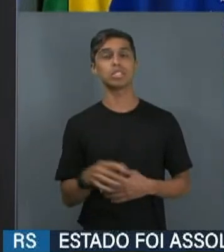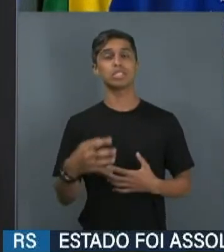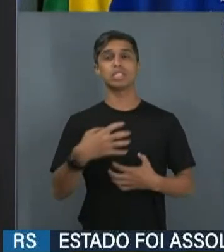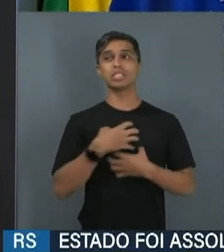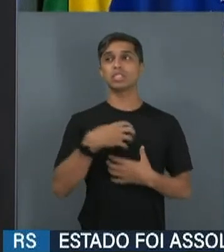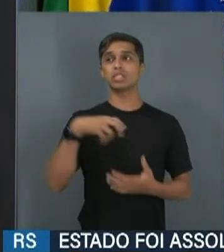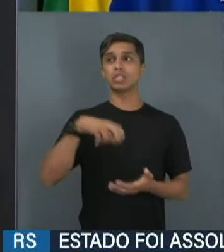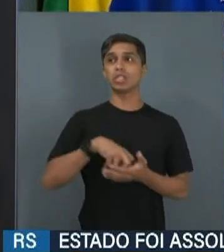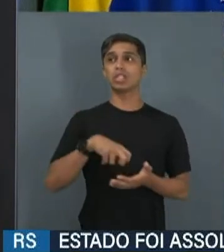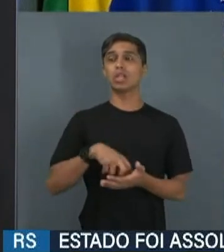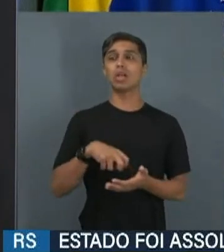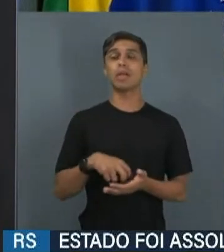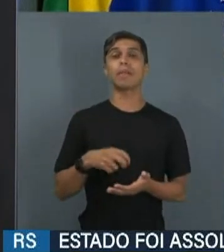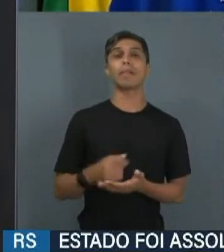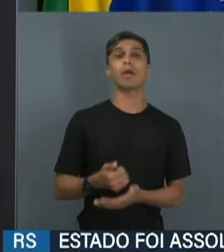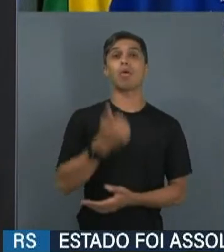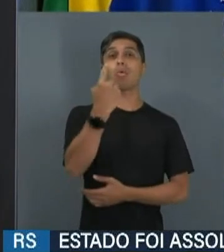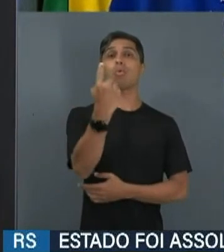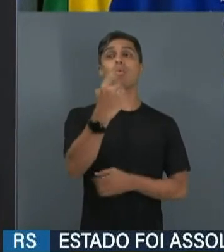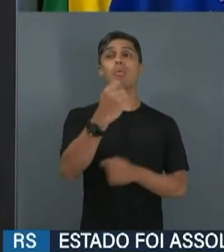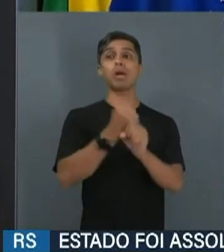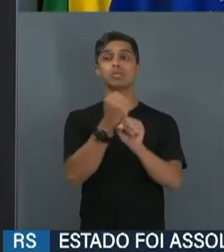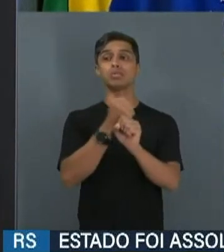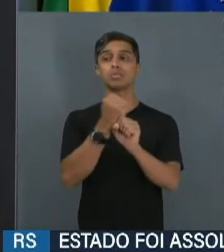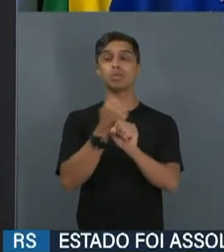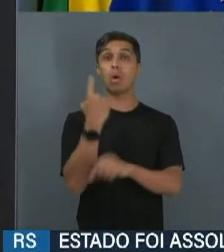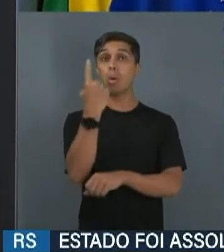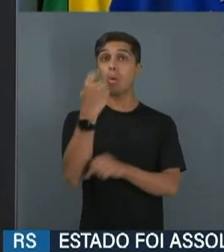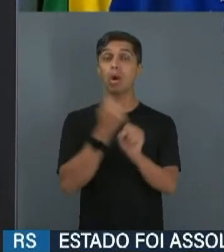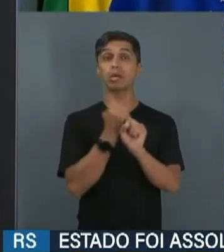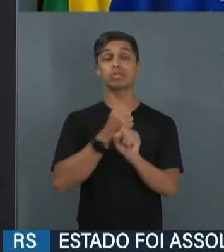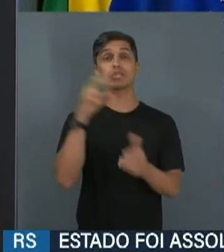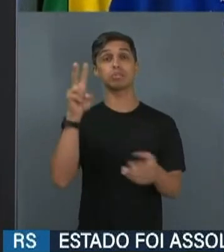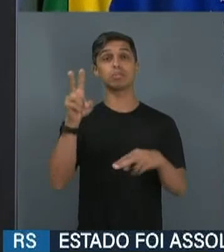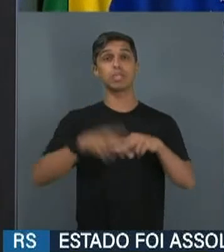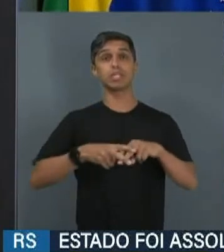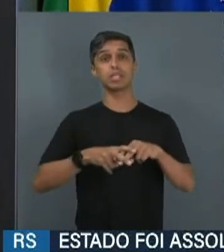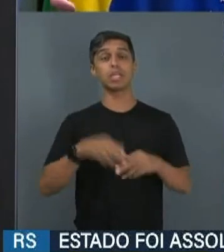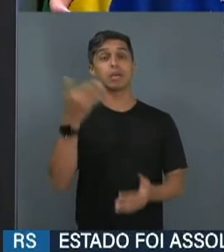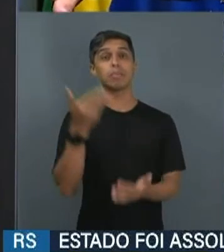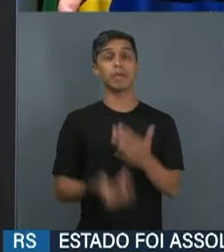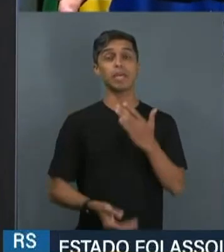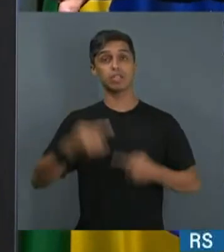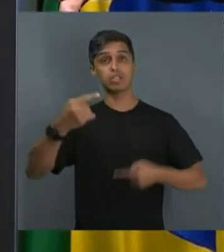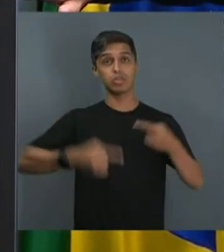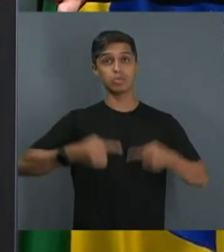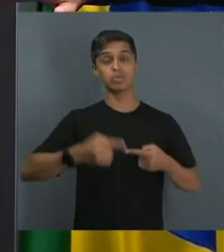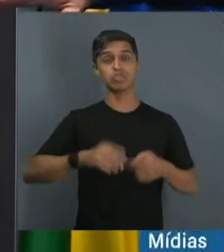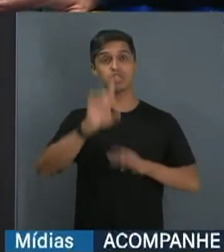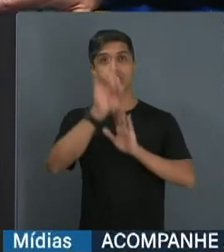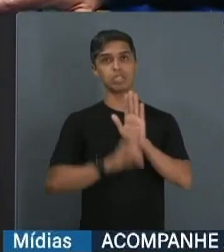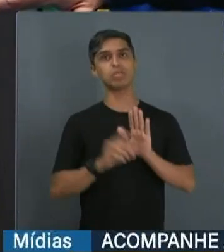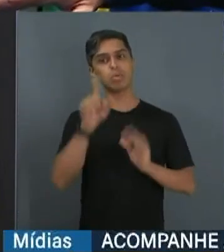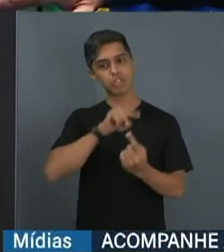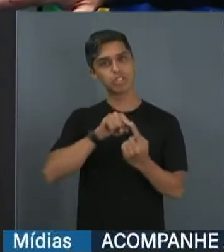condenado em primeira instância a 1 ano de prisão e perda dos direitos políticos. O objetivo é tirar ele da política também, claro,